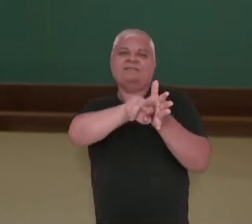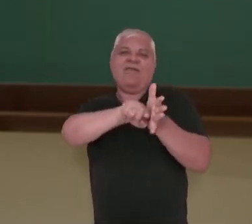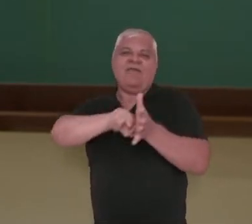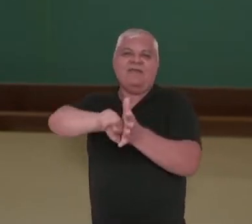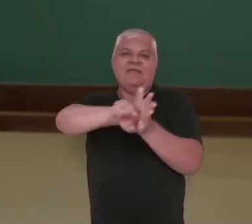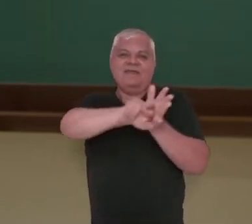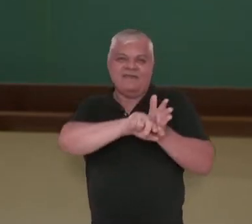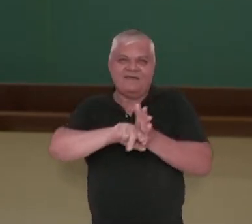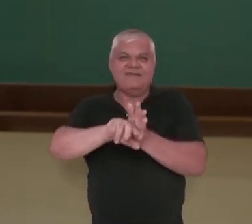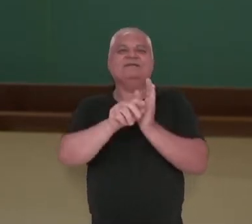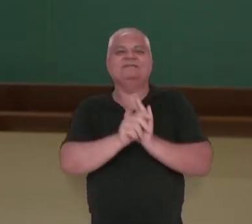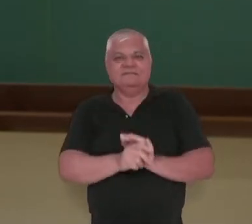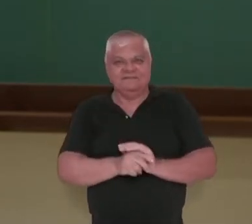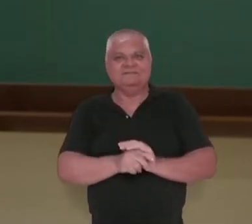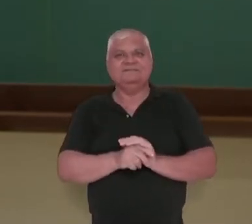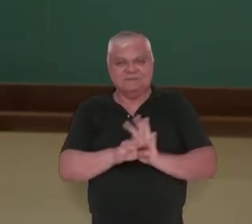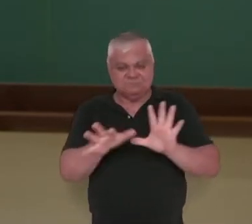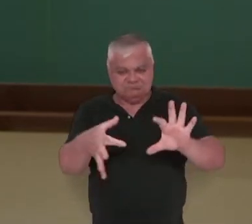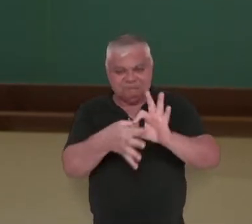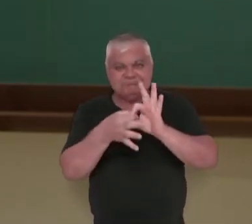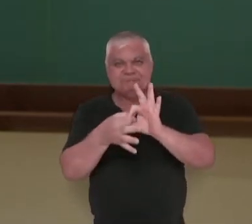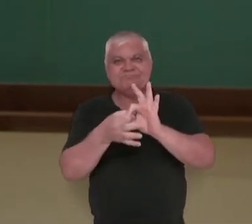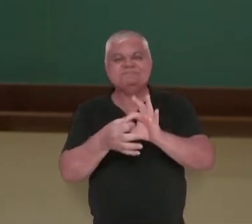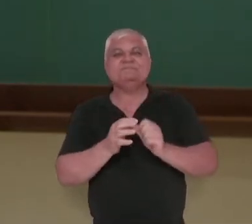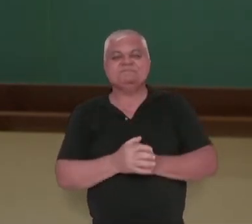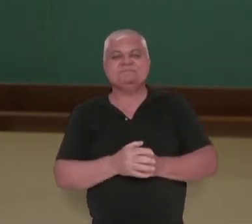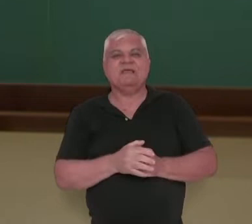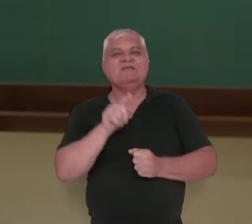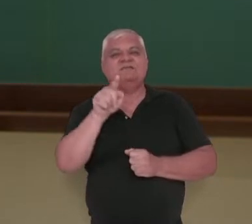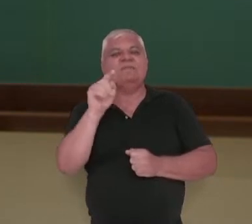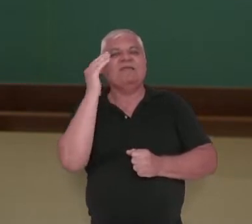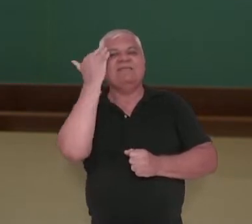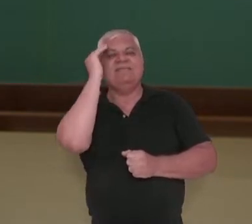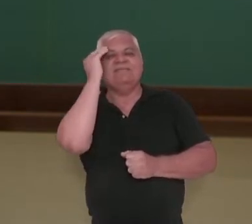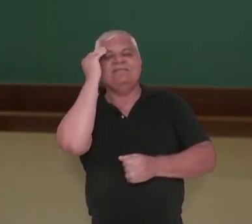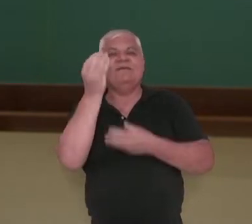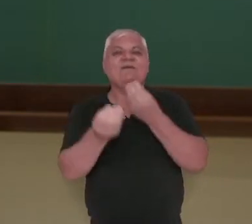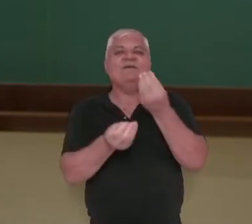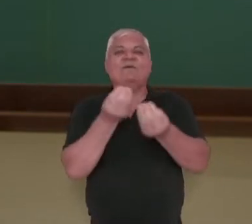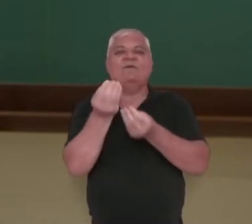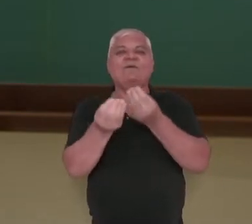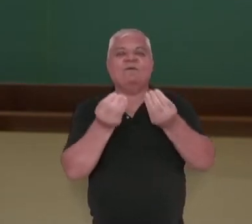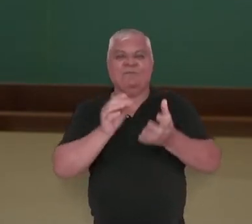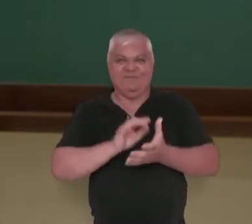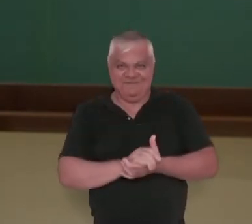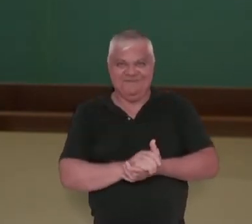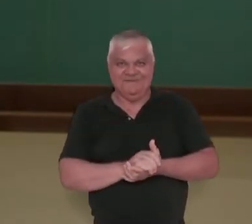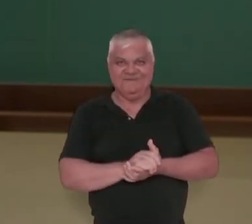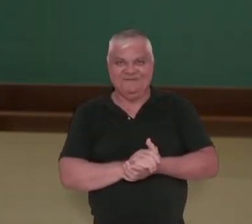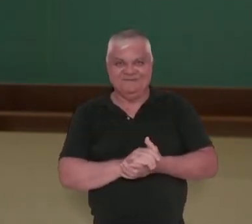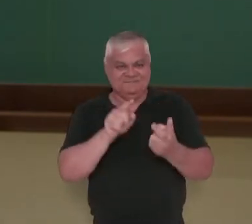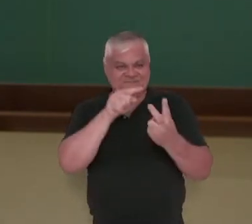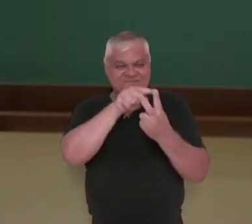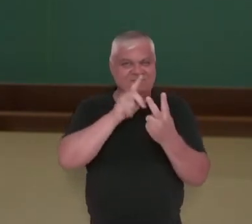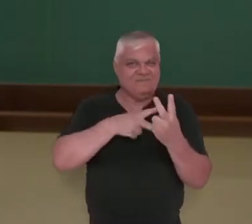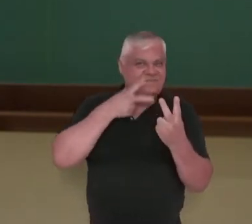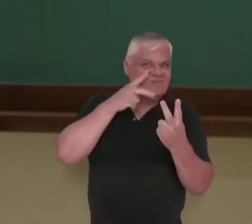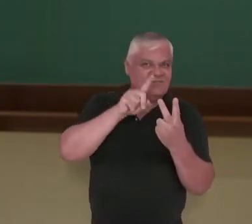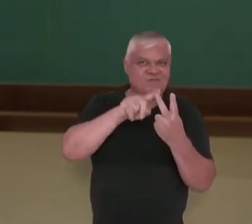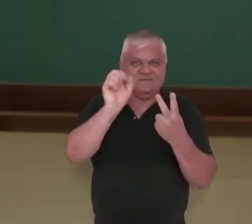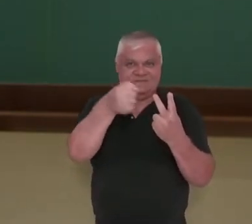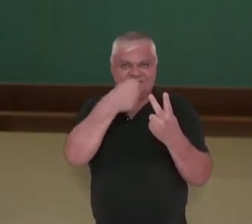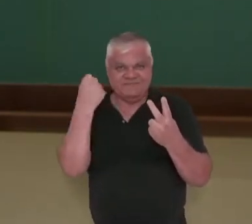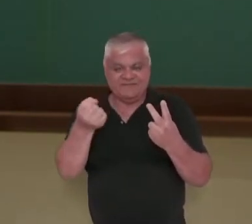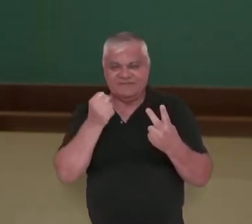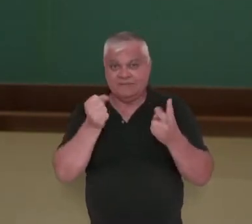alguns fungos parceiros, ok? Então é só para a gente entender que elas também não são